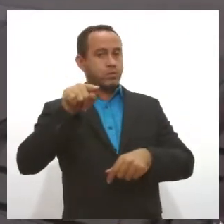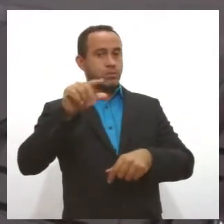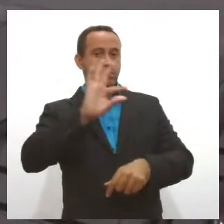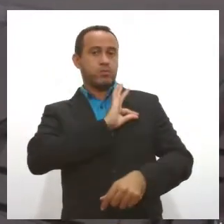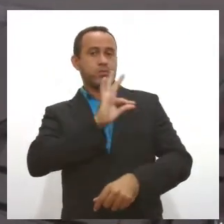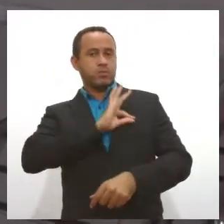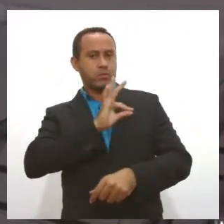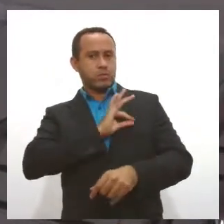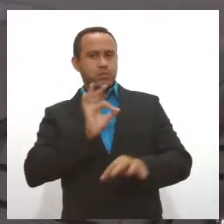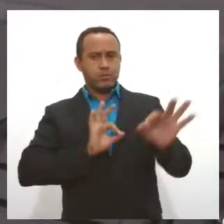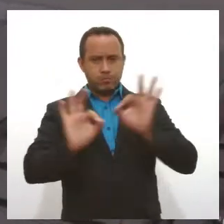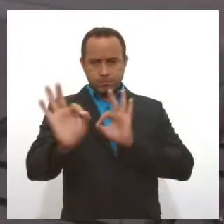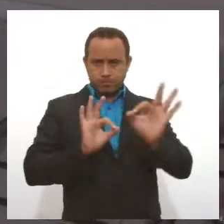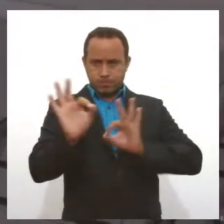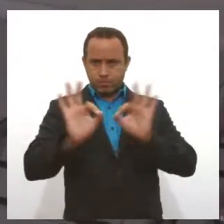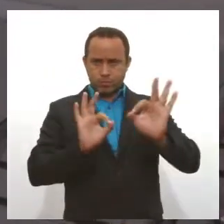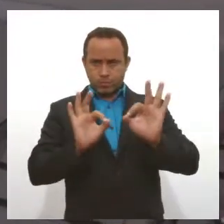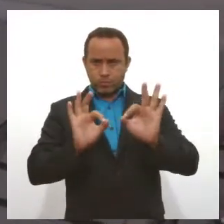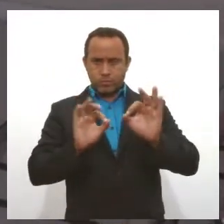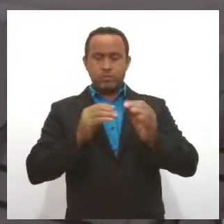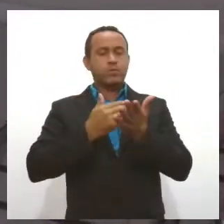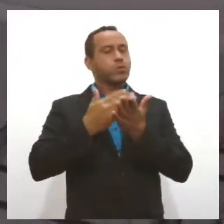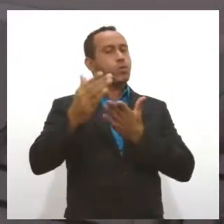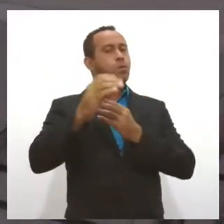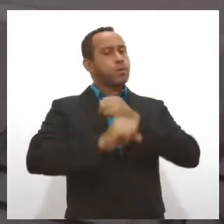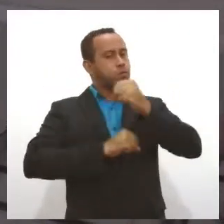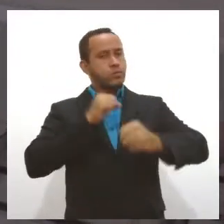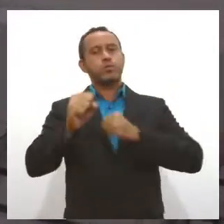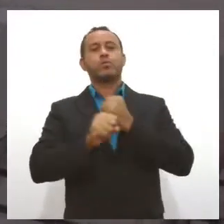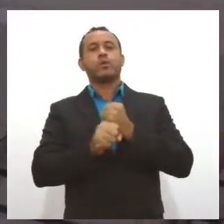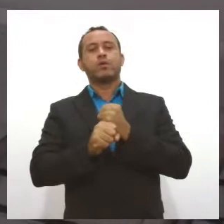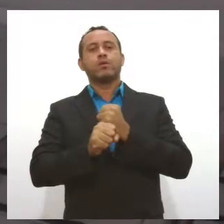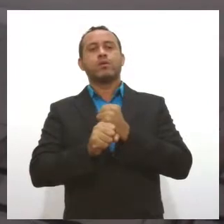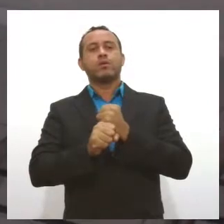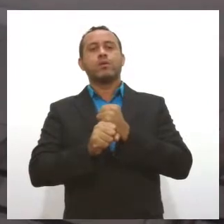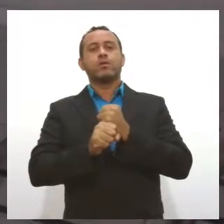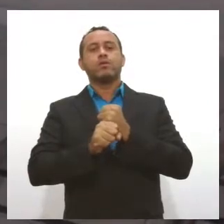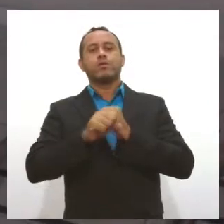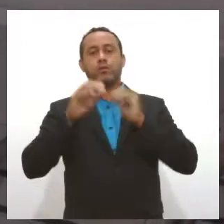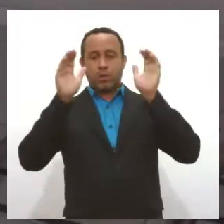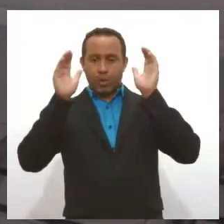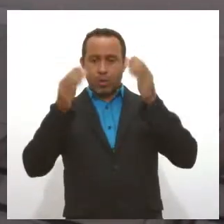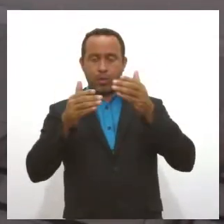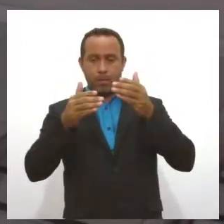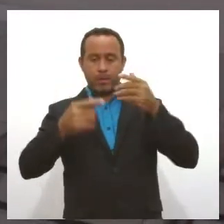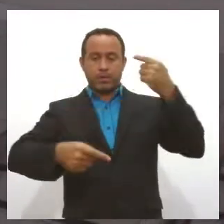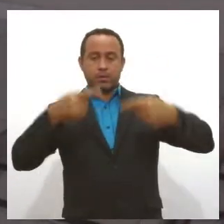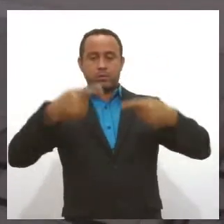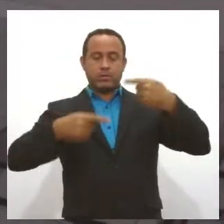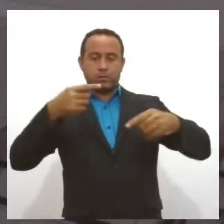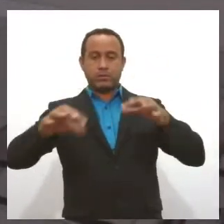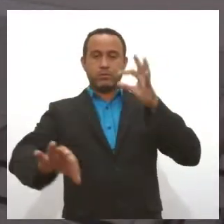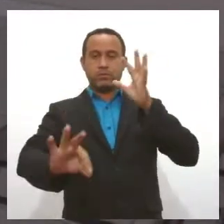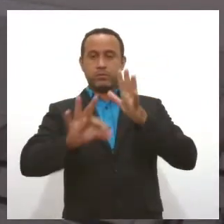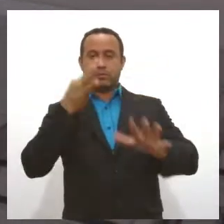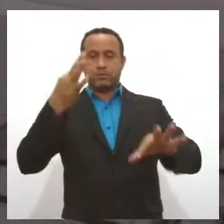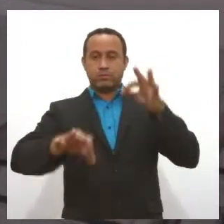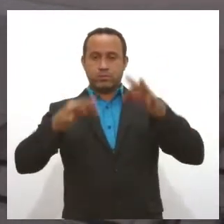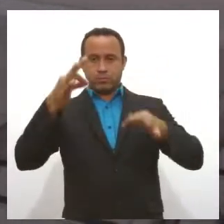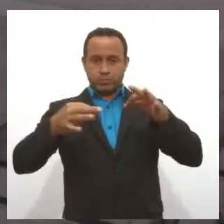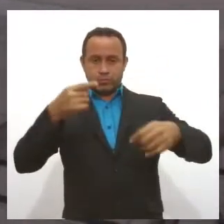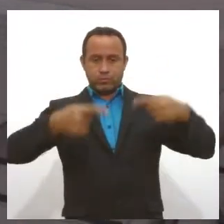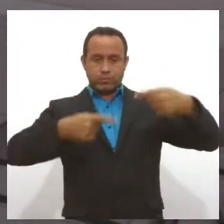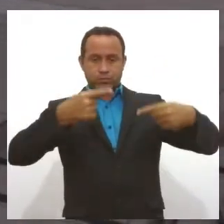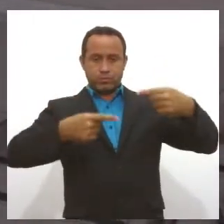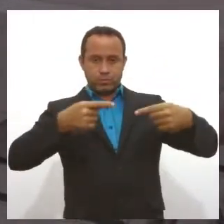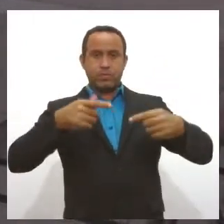planejamento que está sendo feito desde o início do ano, atendendo aí as demandas do Tribunal Regional Eleitoral. E temos certeza que, mais uma vez,